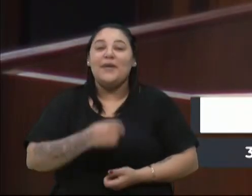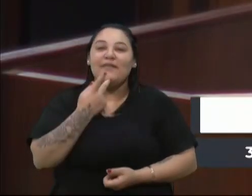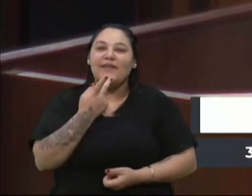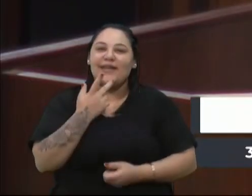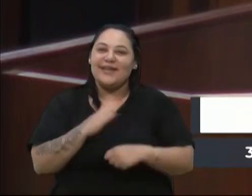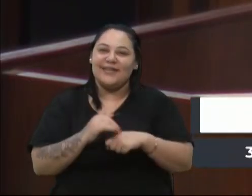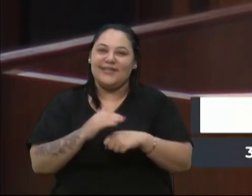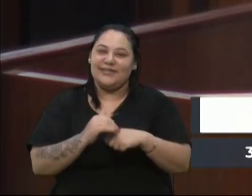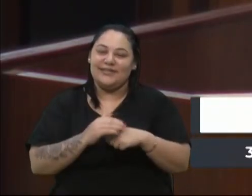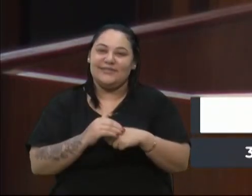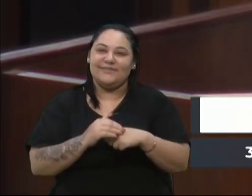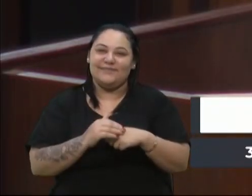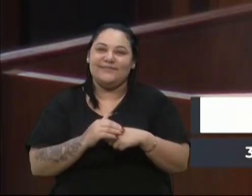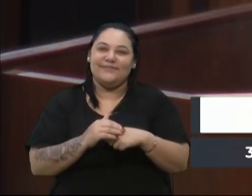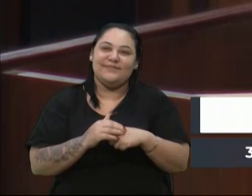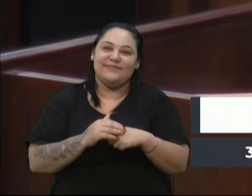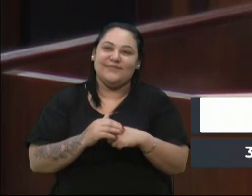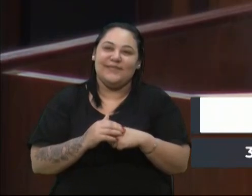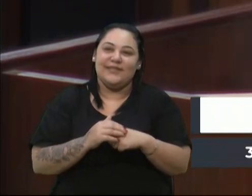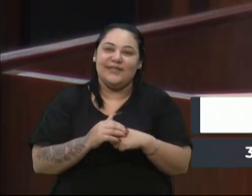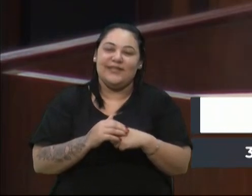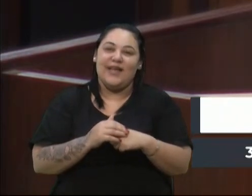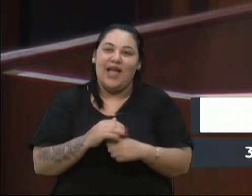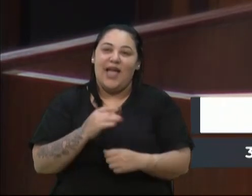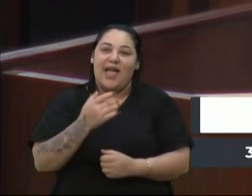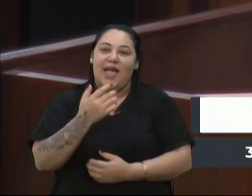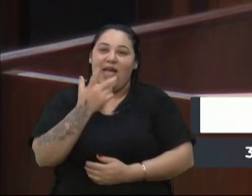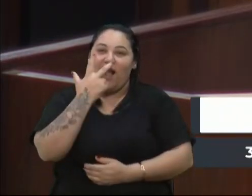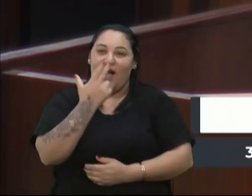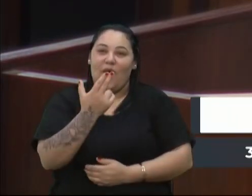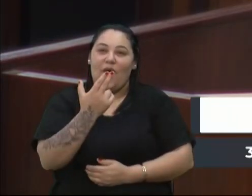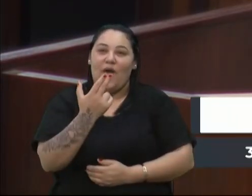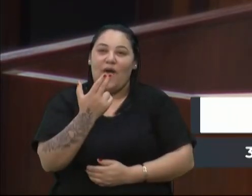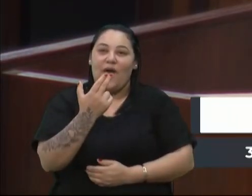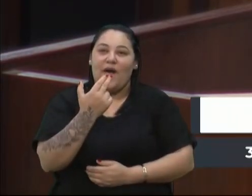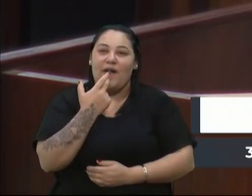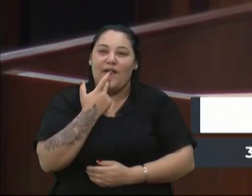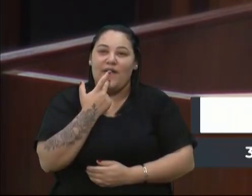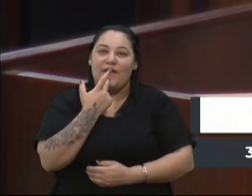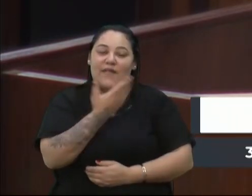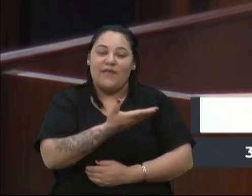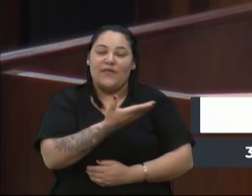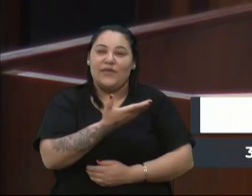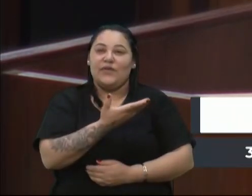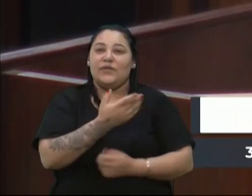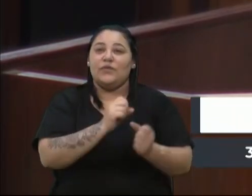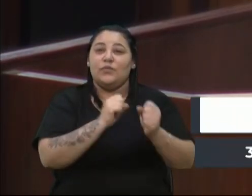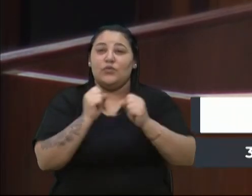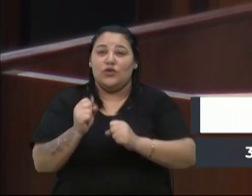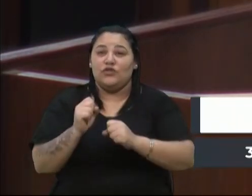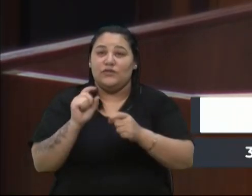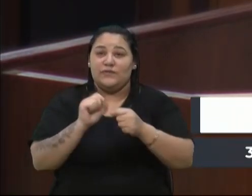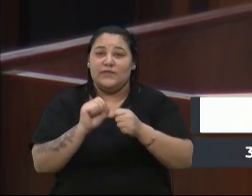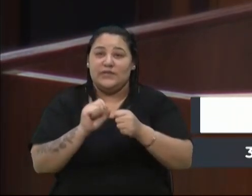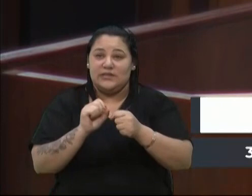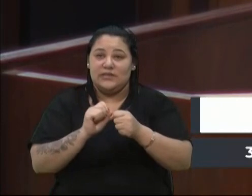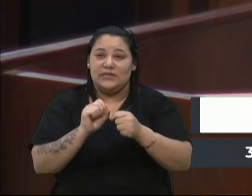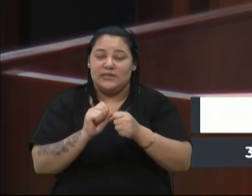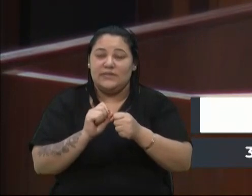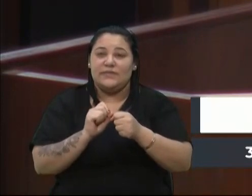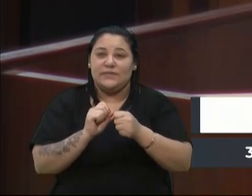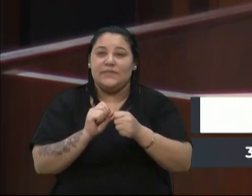Carol trouxe agora, podem ser vistos em materiais audiovisuais, como, por exemplo, o documentário